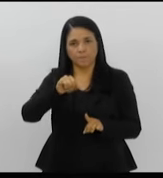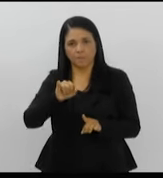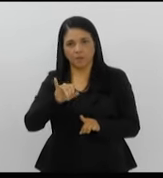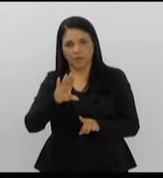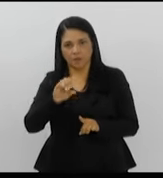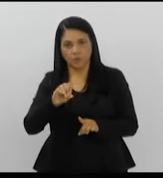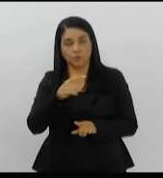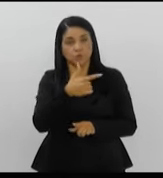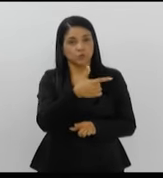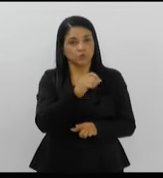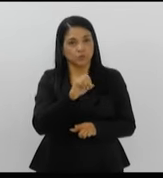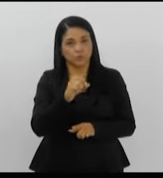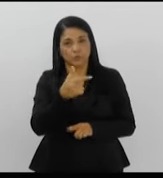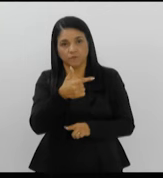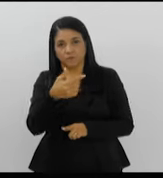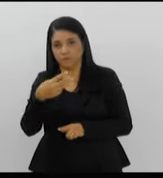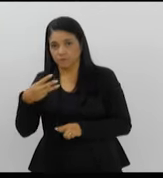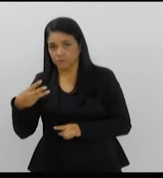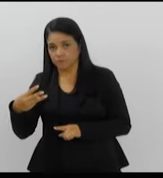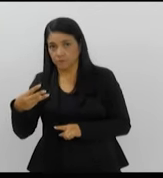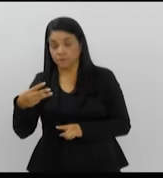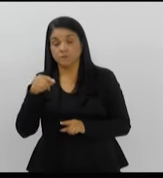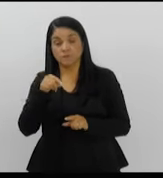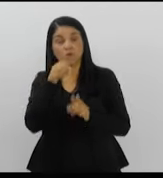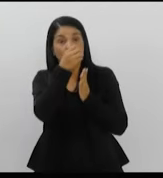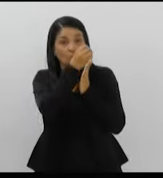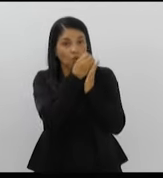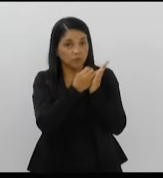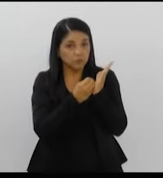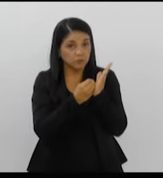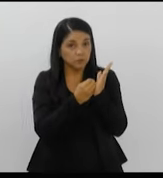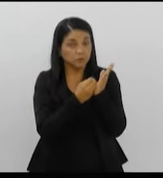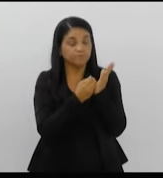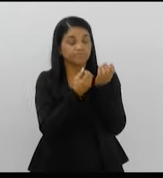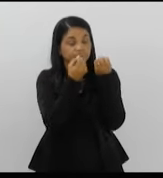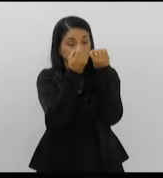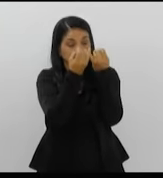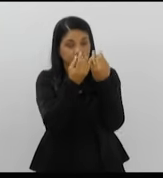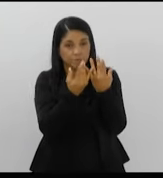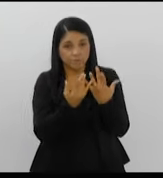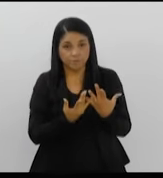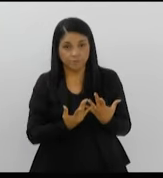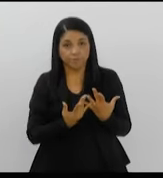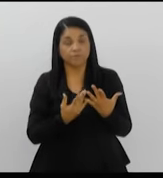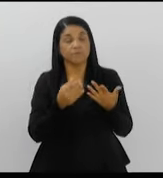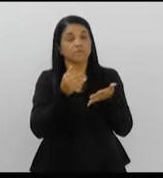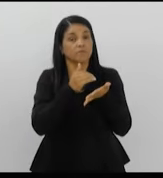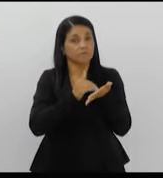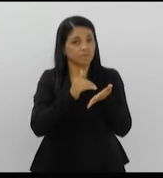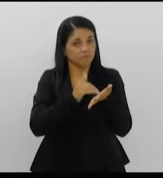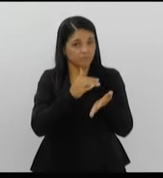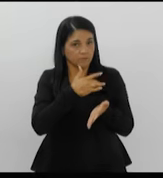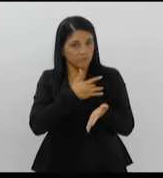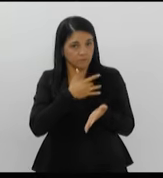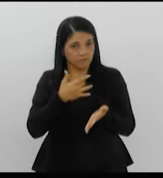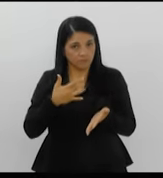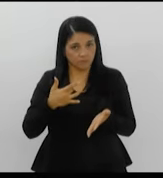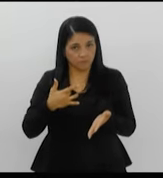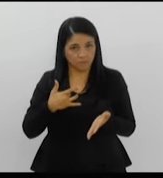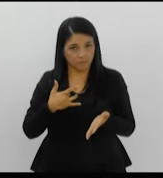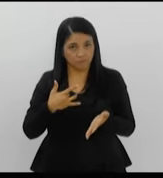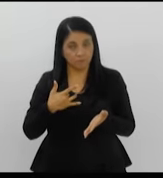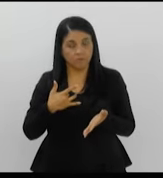de maio de 2023, e nesse ofício, a Secretaria de Saúde, então,